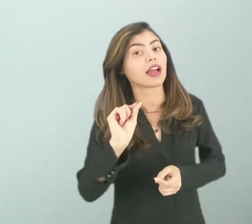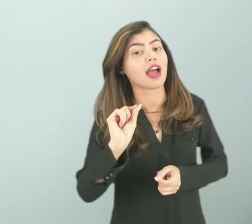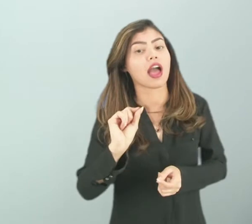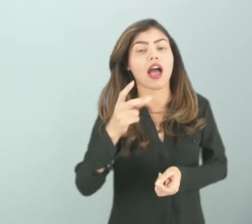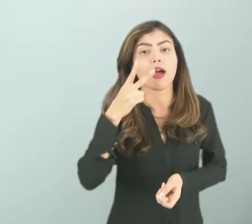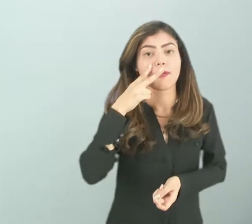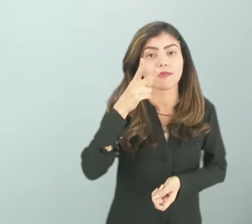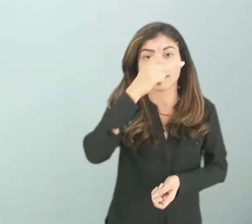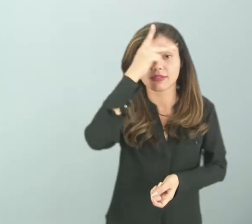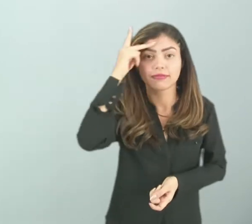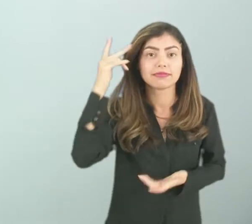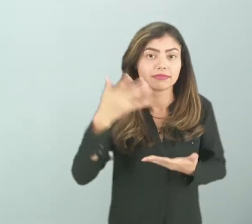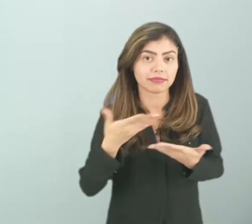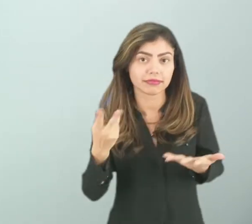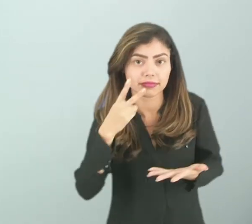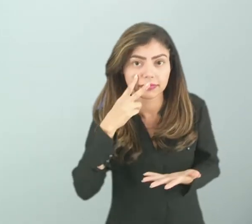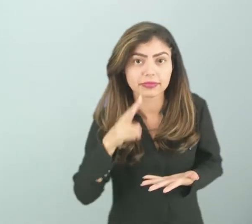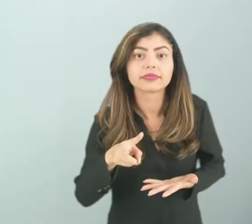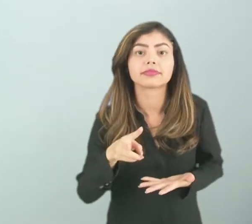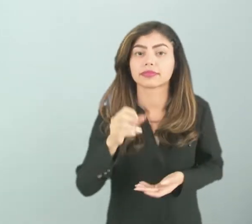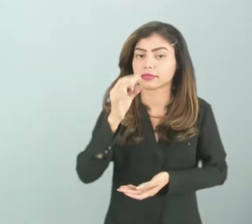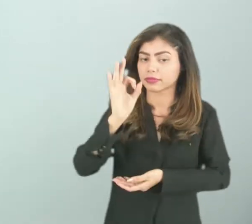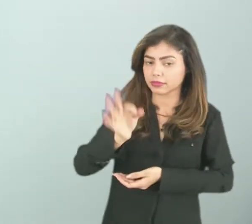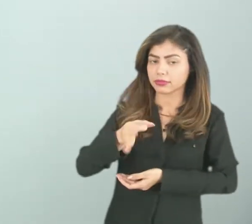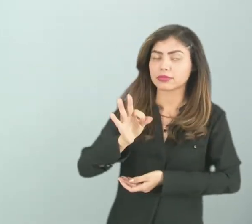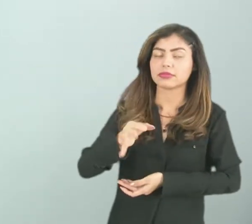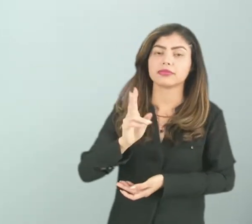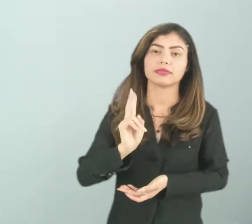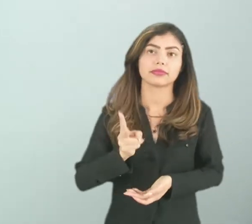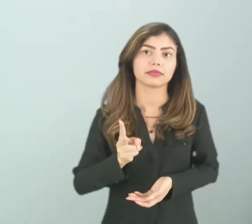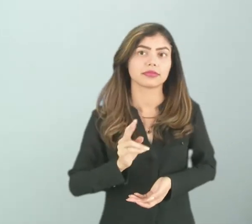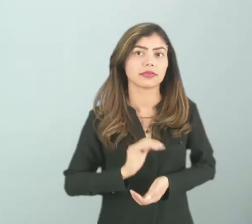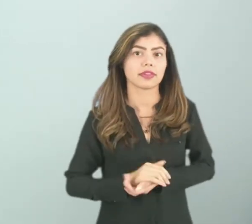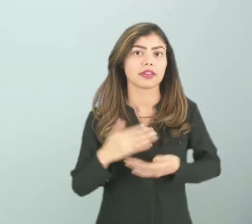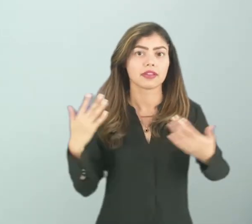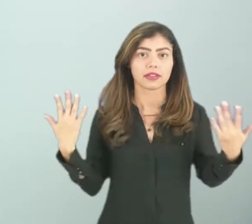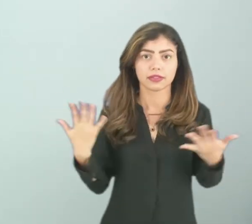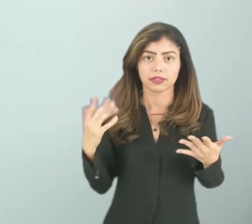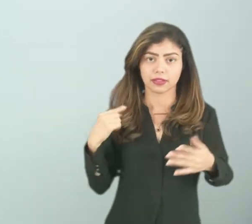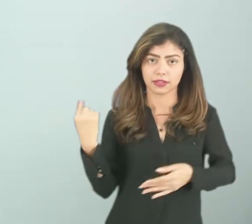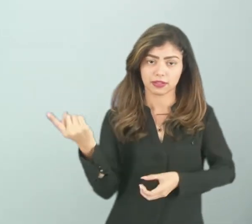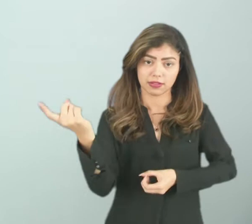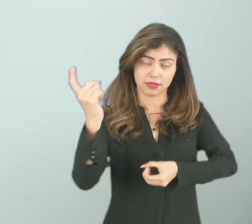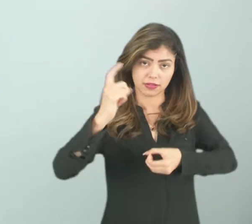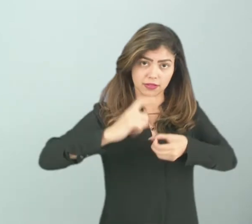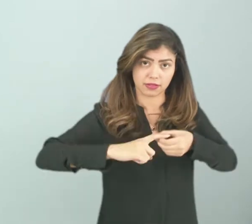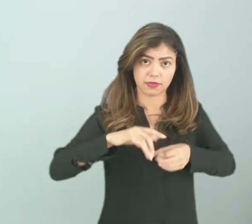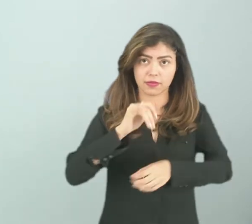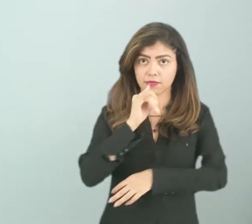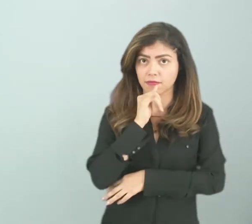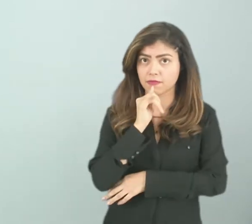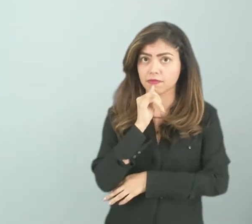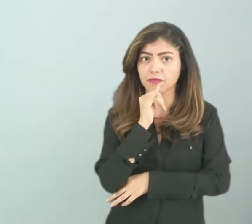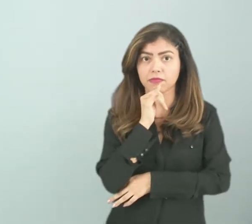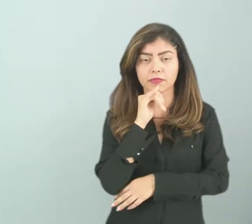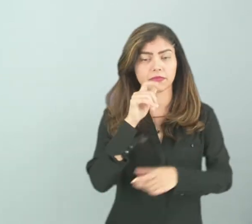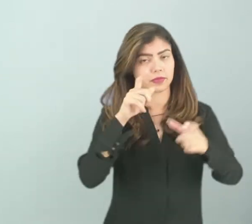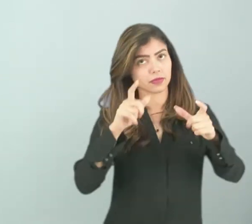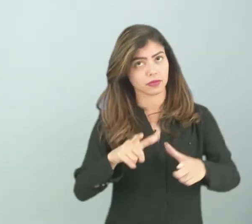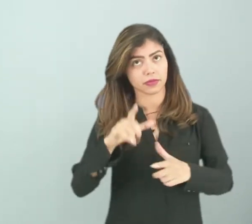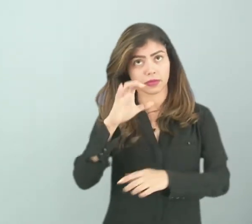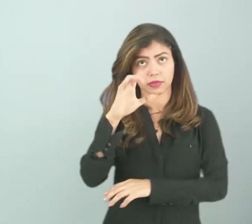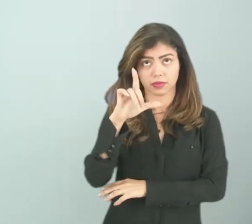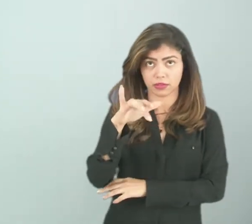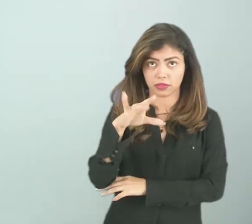está vendo? Isso mesmo, né? Então, agora nós vamos para mais um exemplo sobre